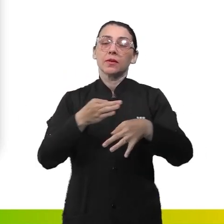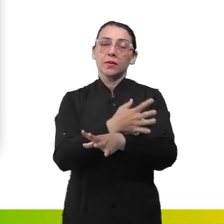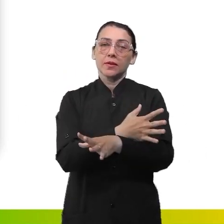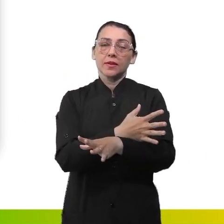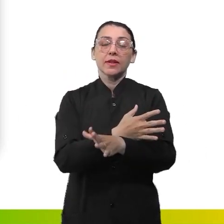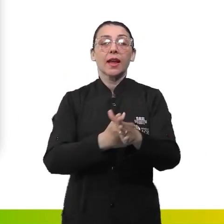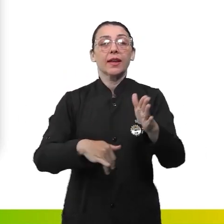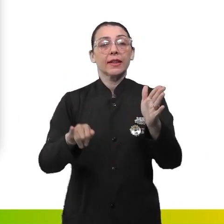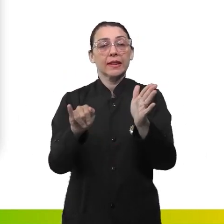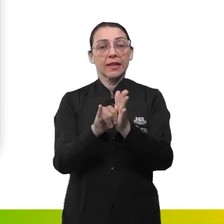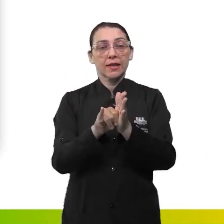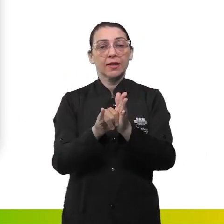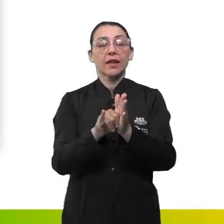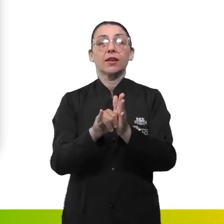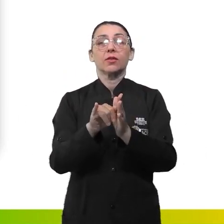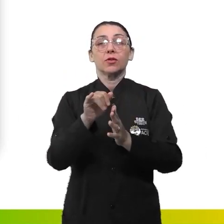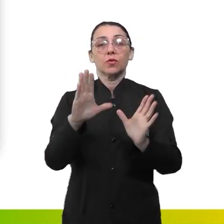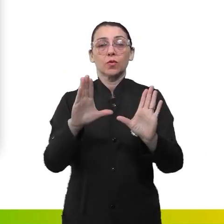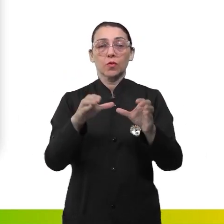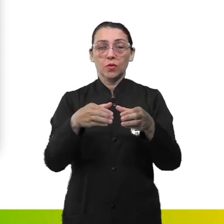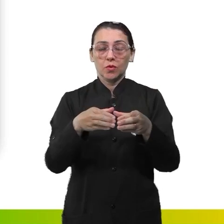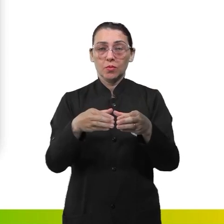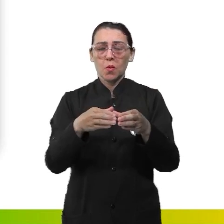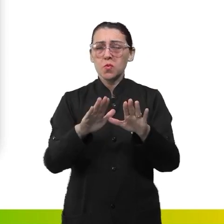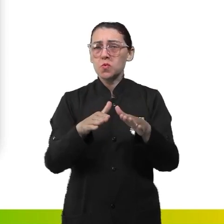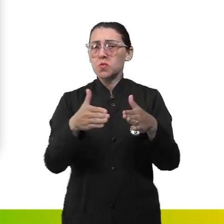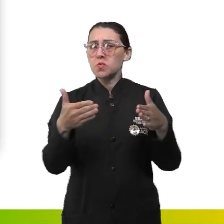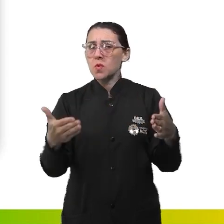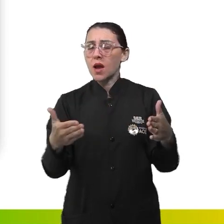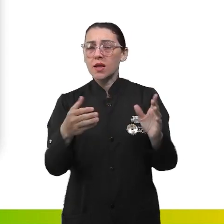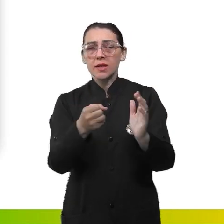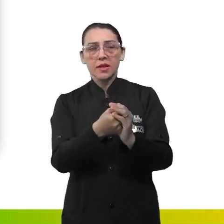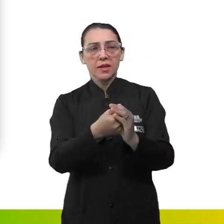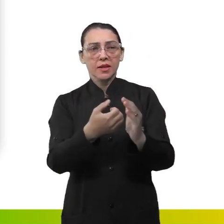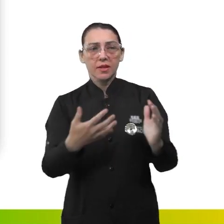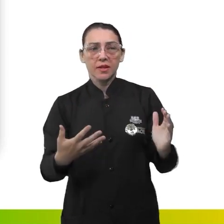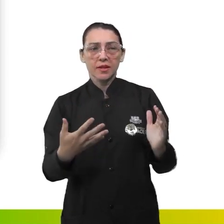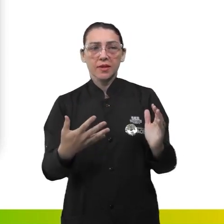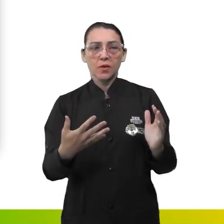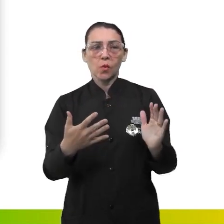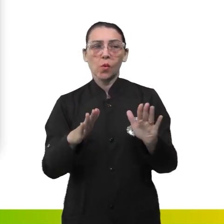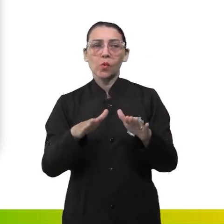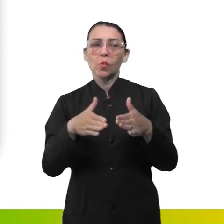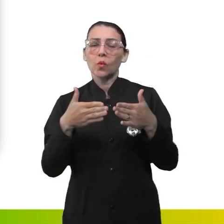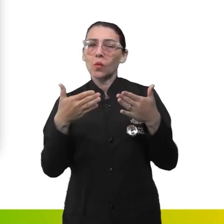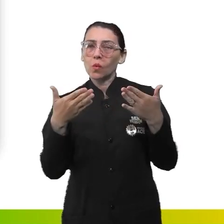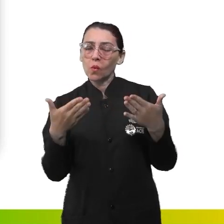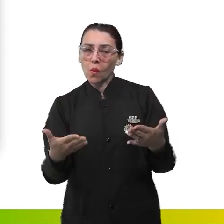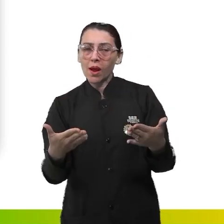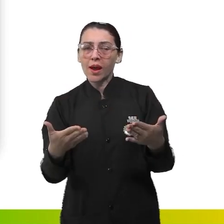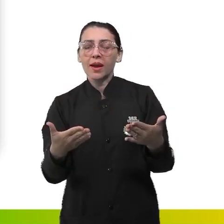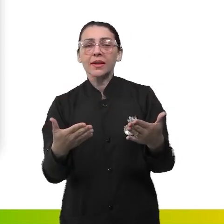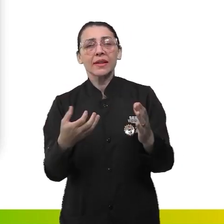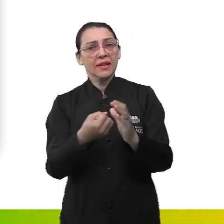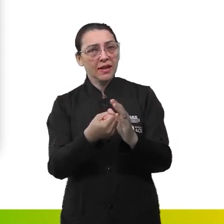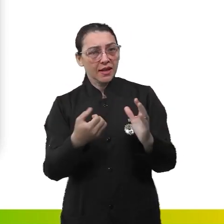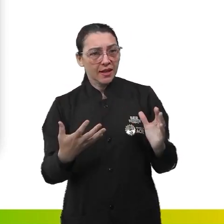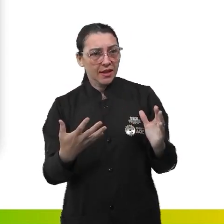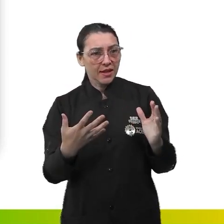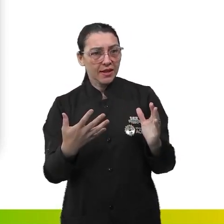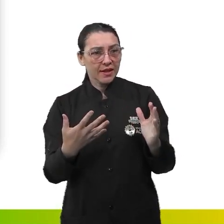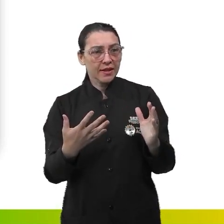a identidade de um grupo. Quais são as suas características? Quais as características da cultura